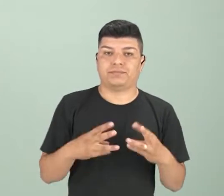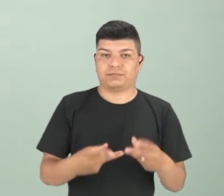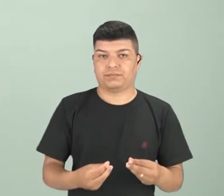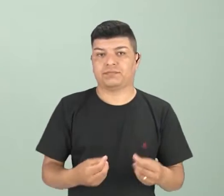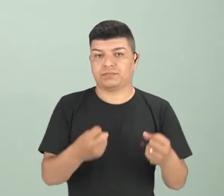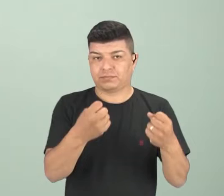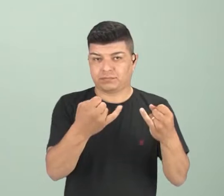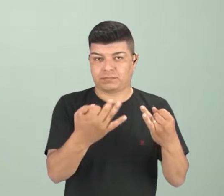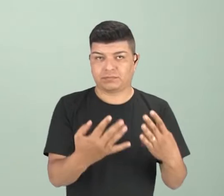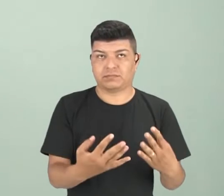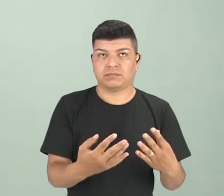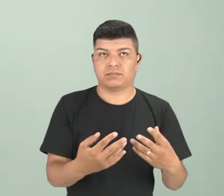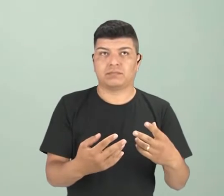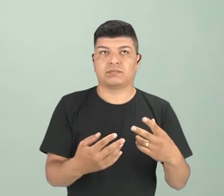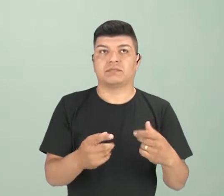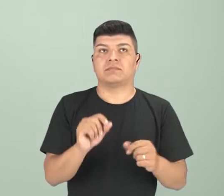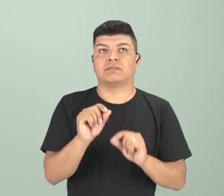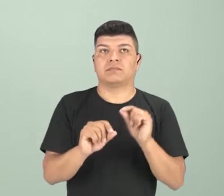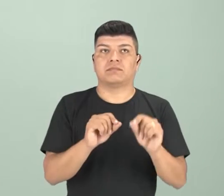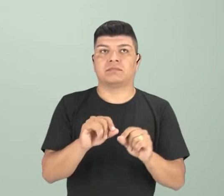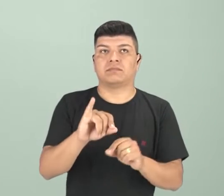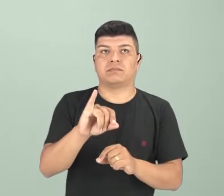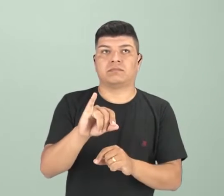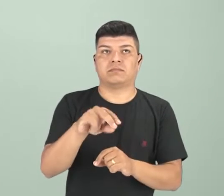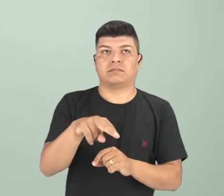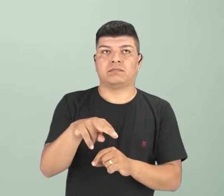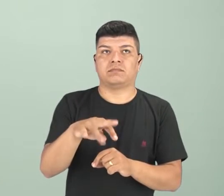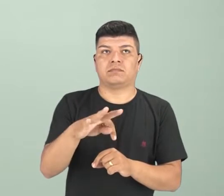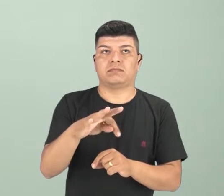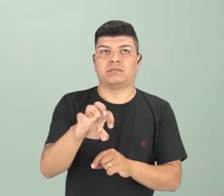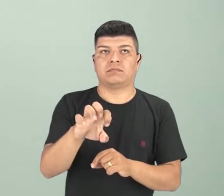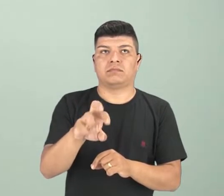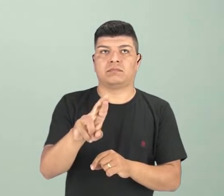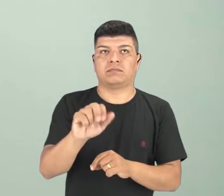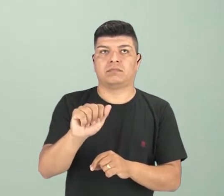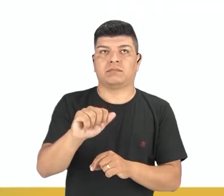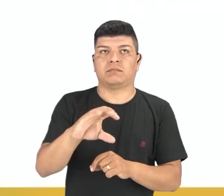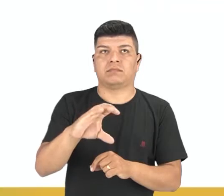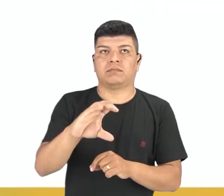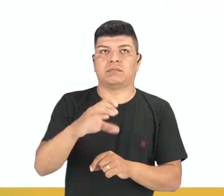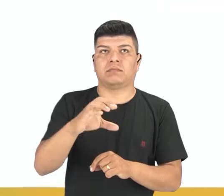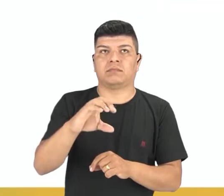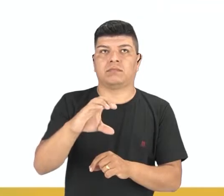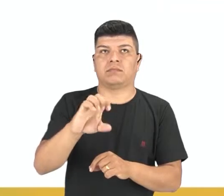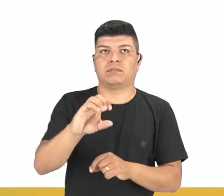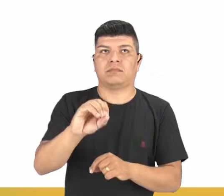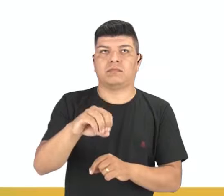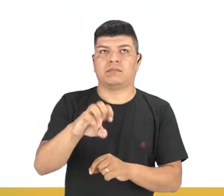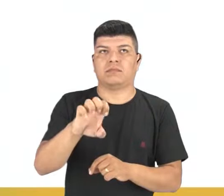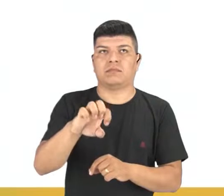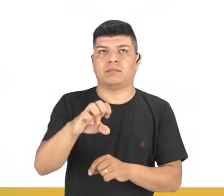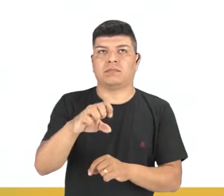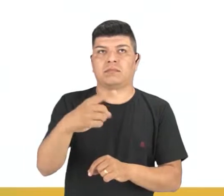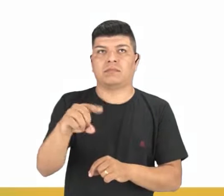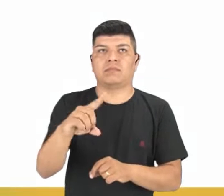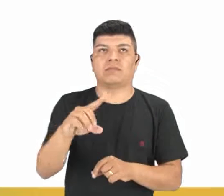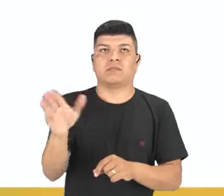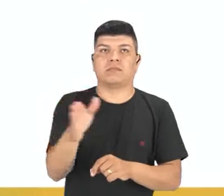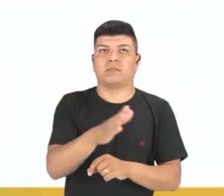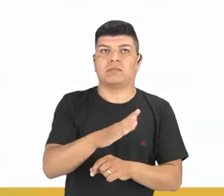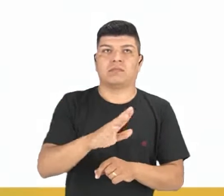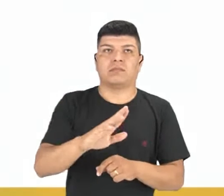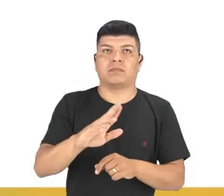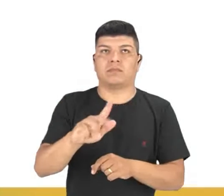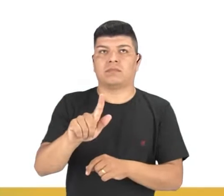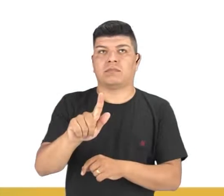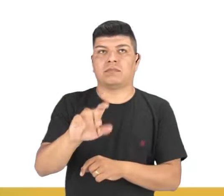está falando chama-se interações gênicas. O que são as interações gênicas? Eu tenho esse poder, né,